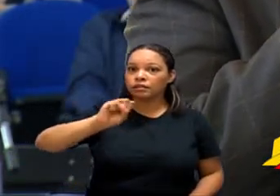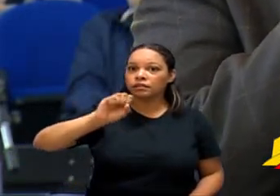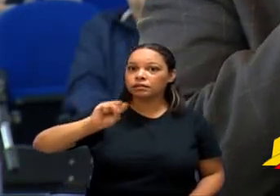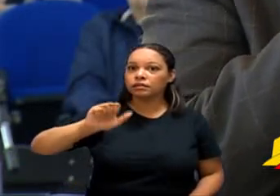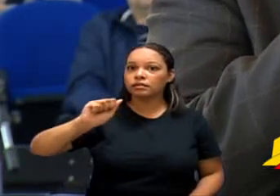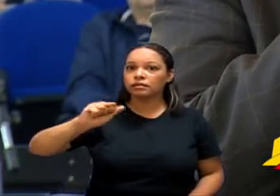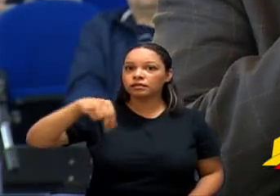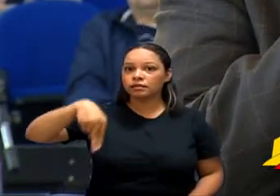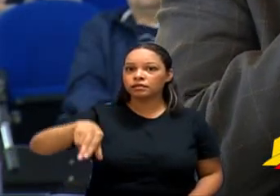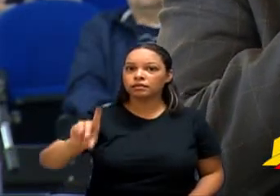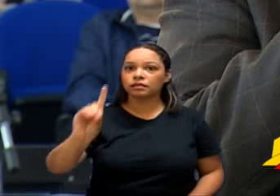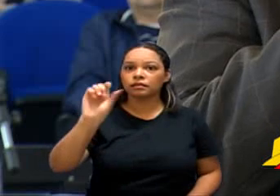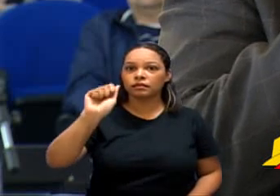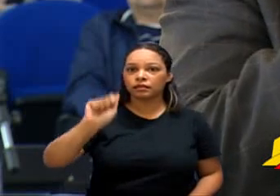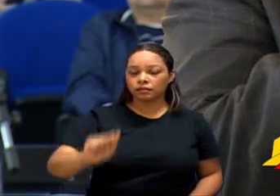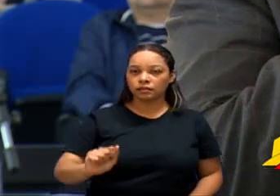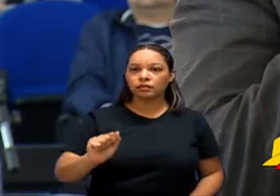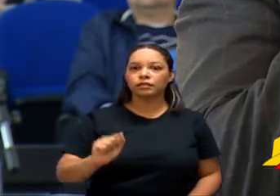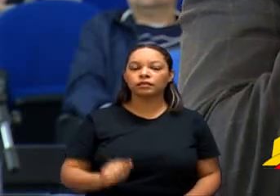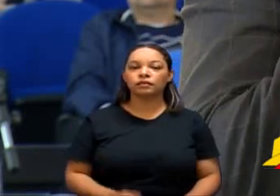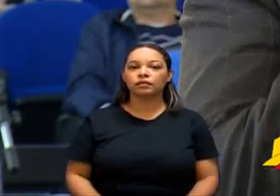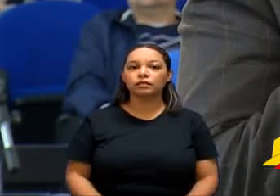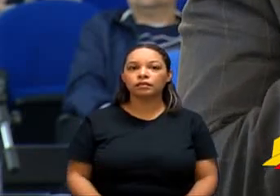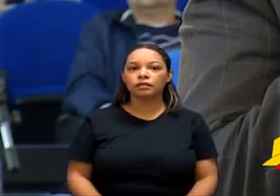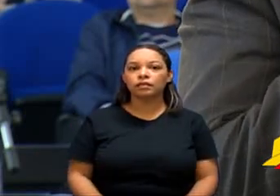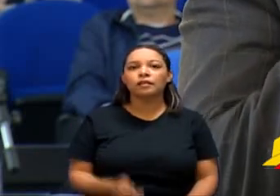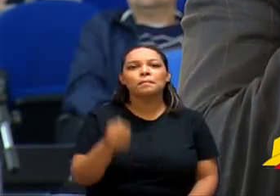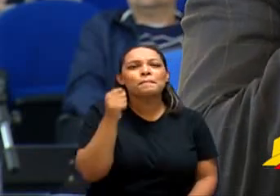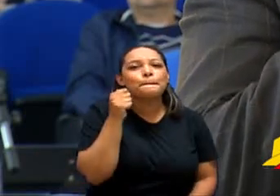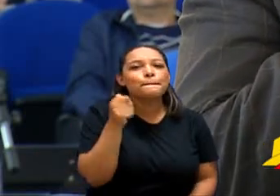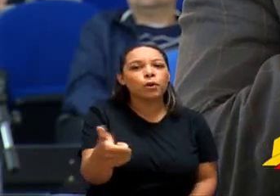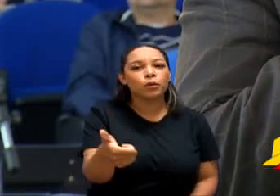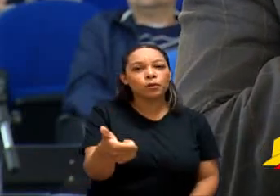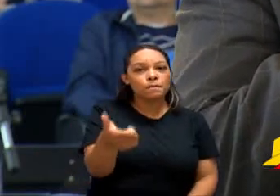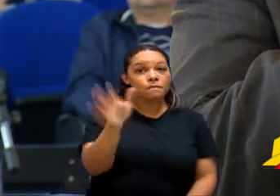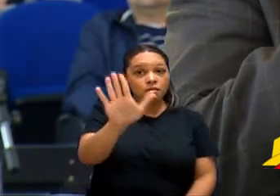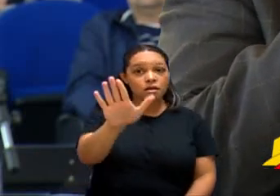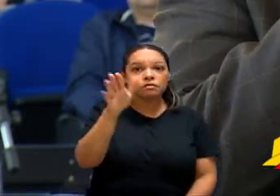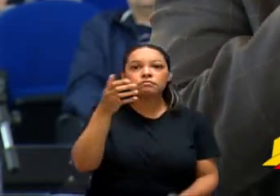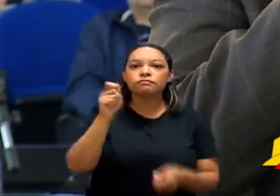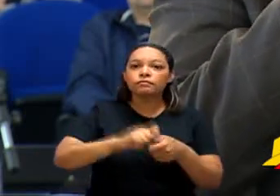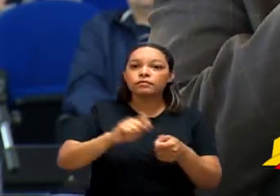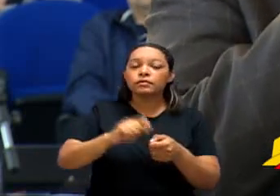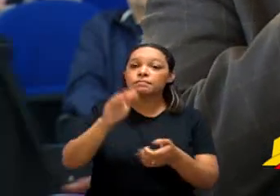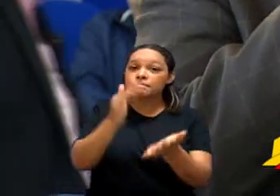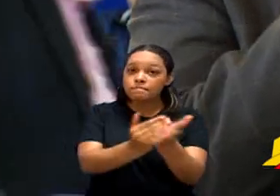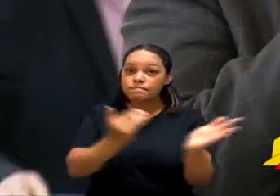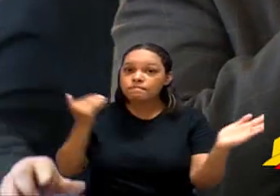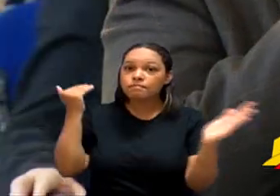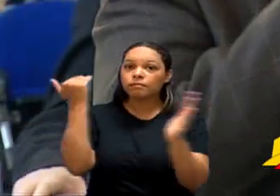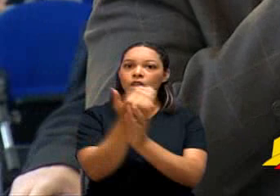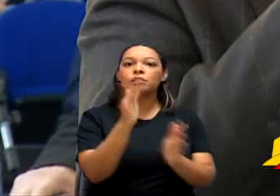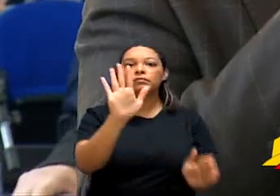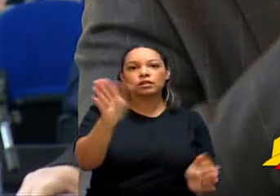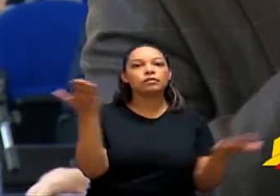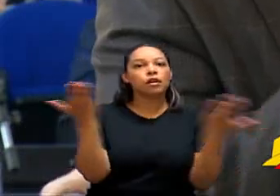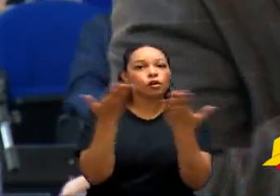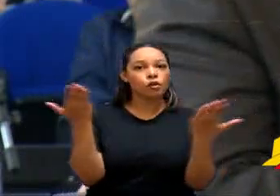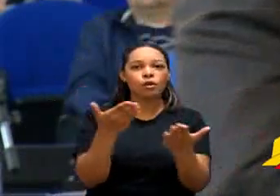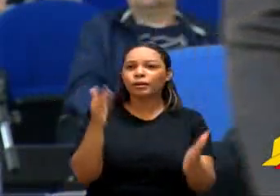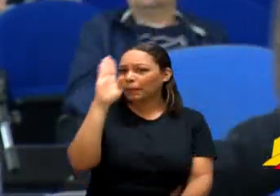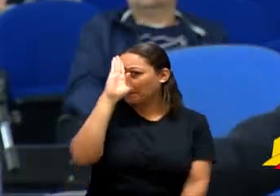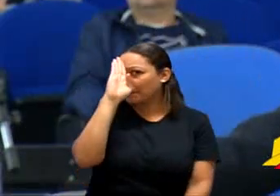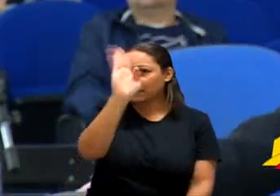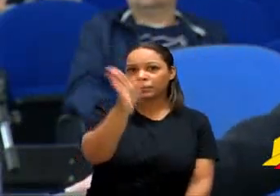que ainda é pouco. Precisamos fazer muito mais pela feira da barganha. Mas esse passo é importante. Mas já é o passo principal. É isso